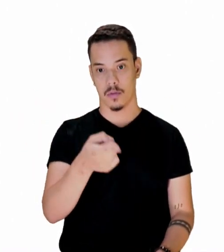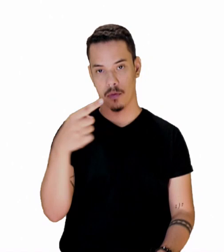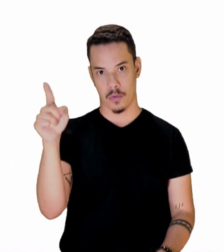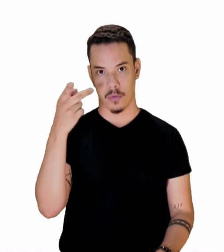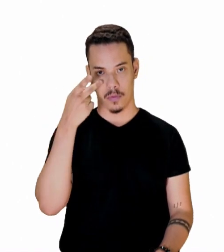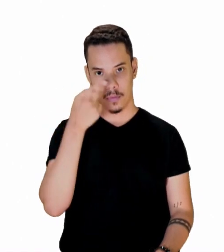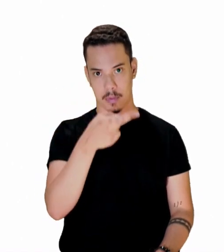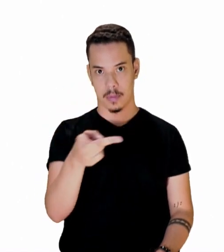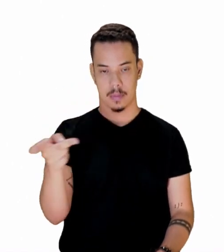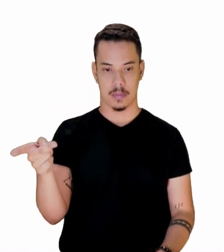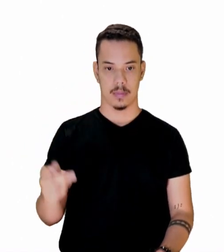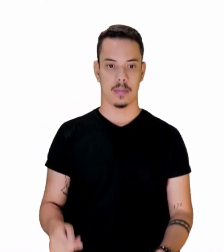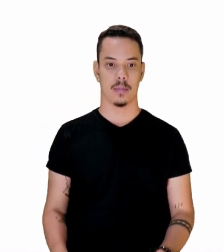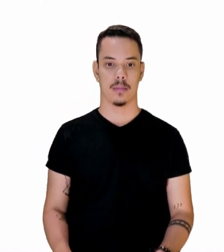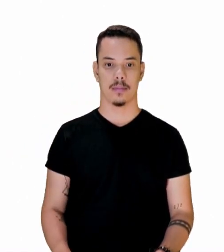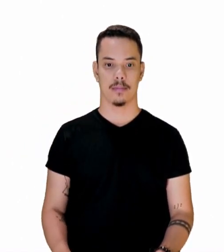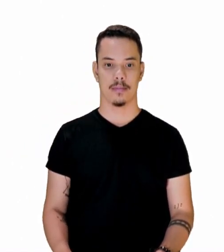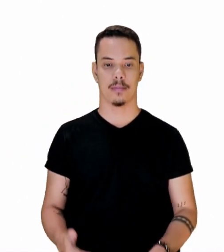for visitá-la.